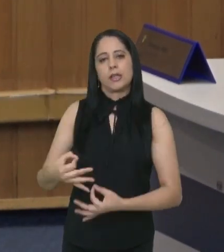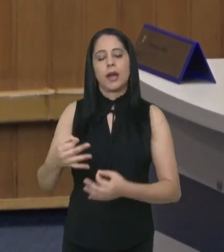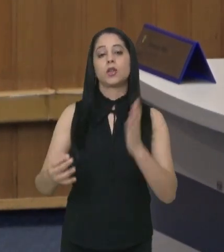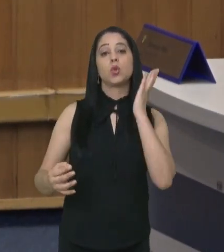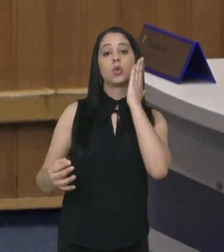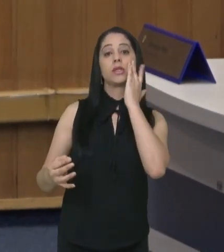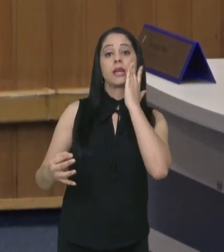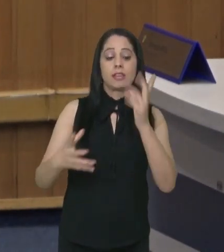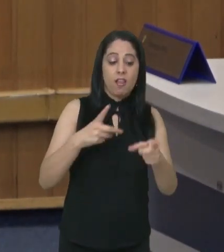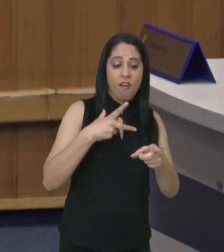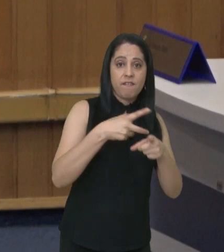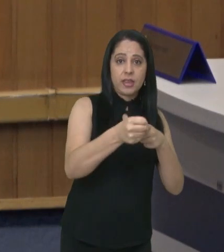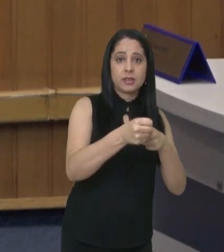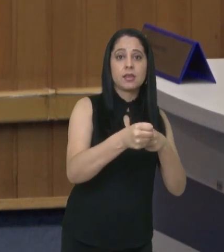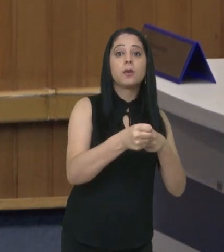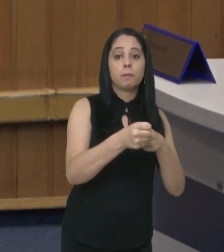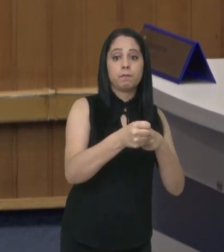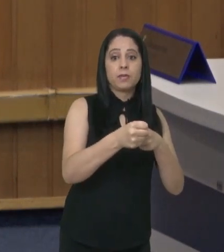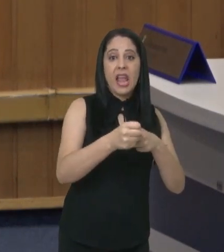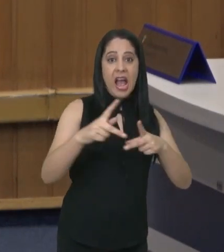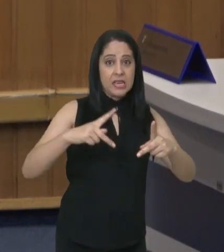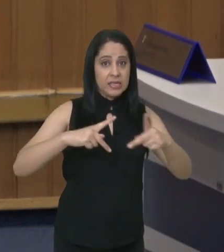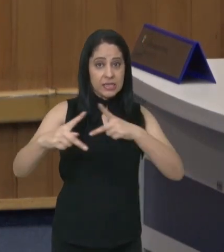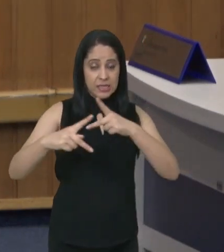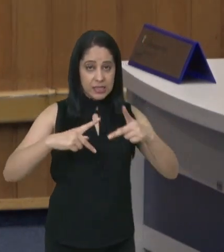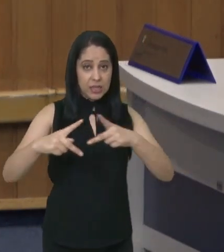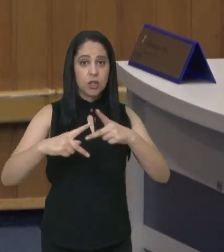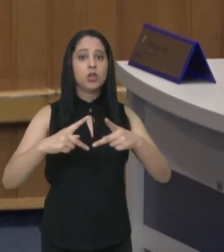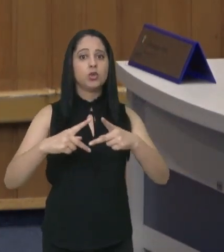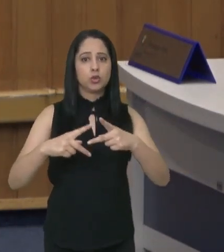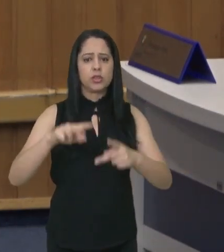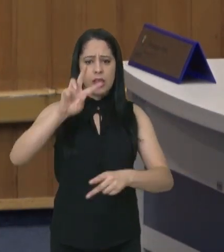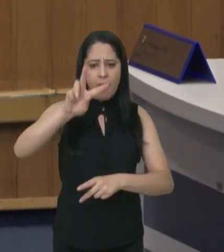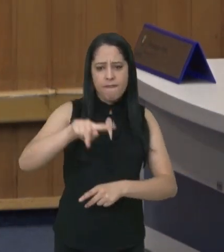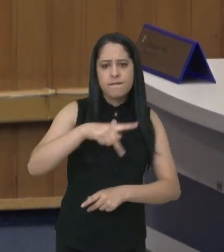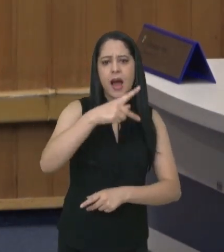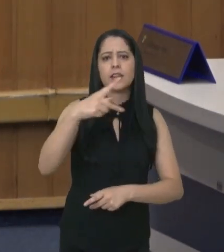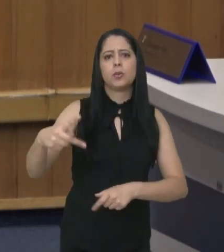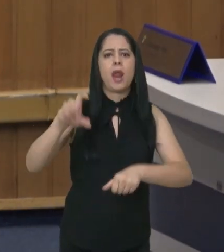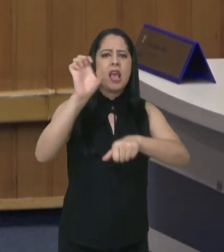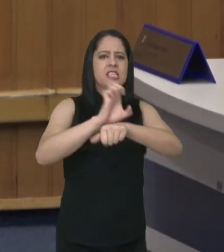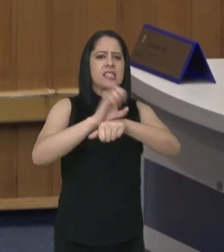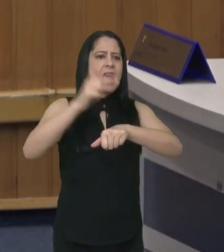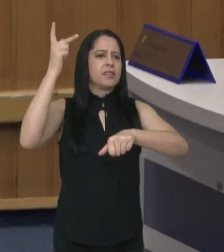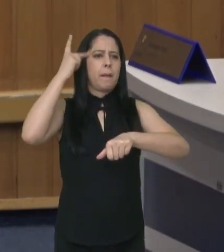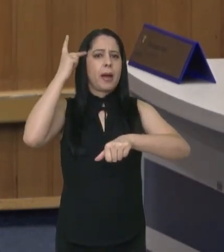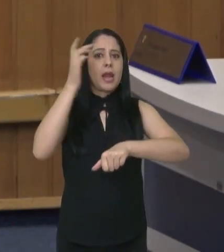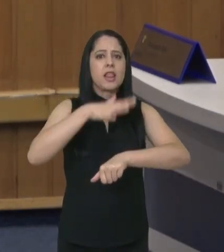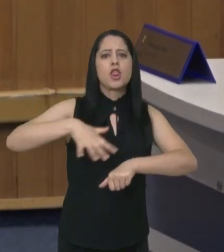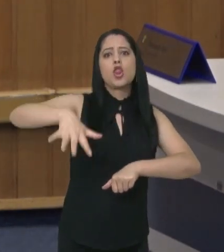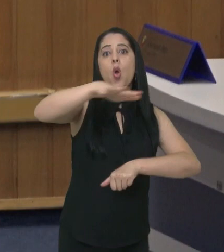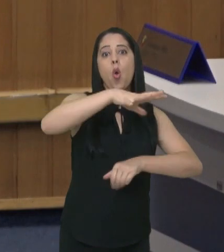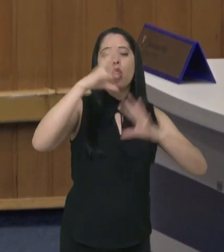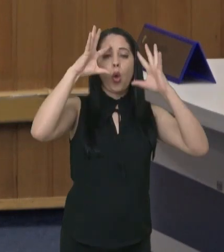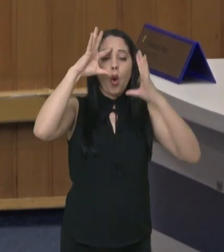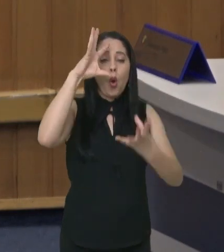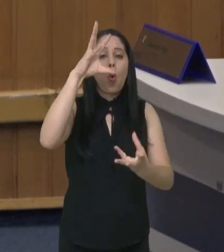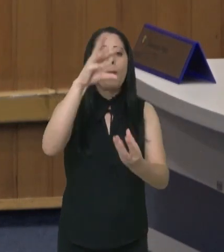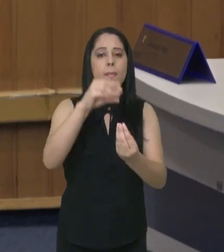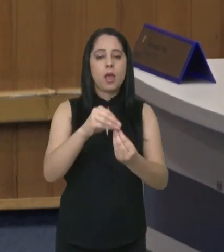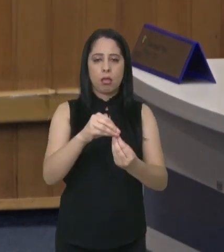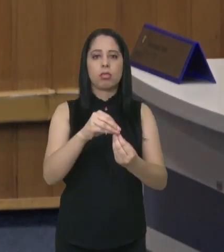eleito, São José dos Campos fez sua parte, Vale do Paraíba fez sua parte, o Estado de São Paulo entendeu assim que